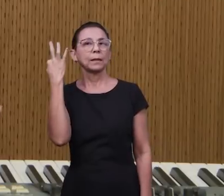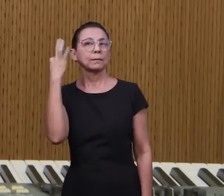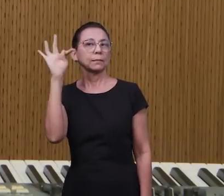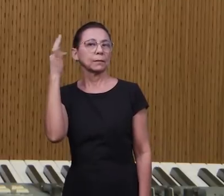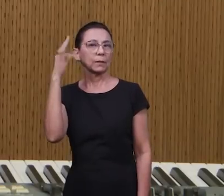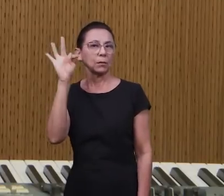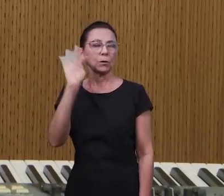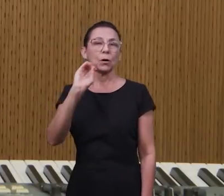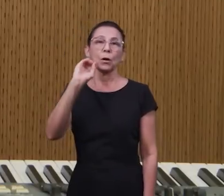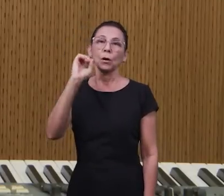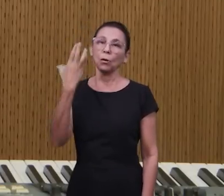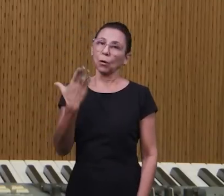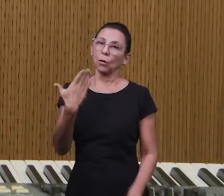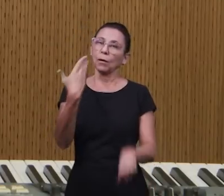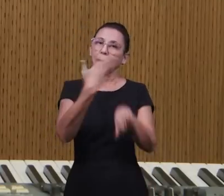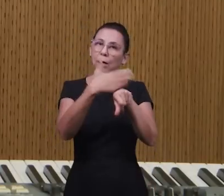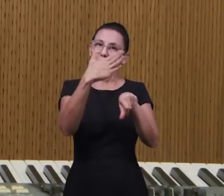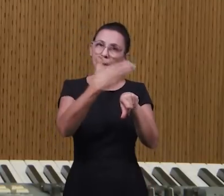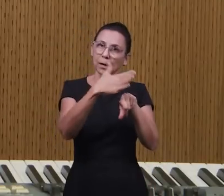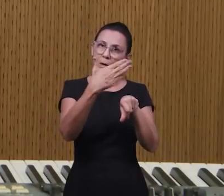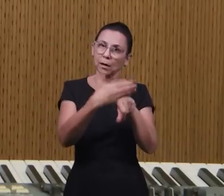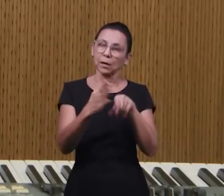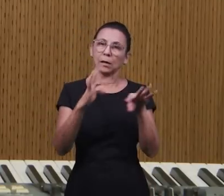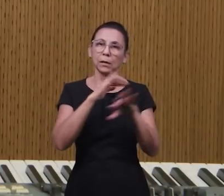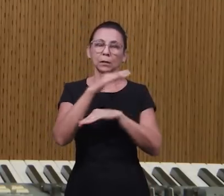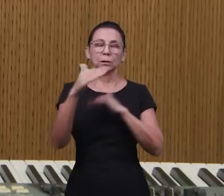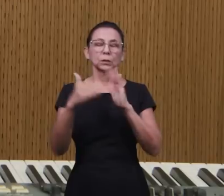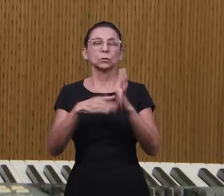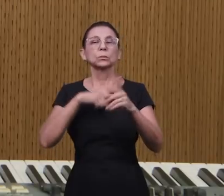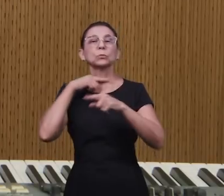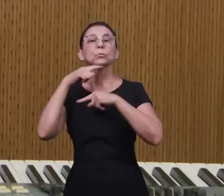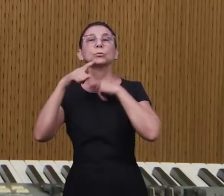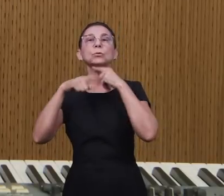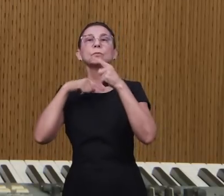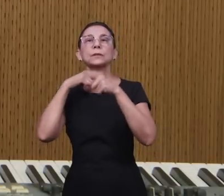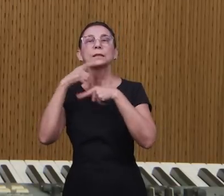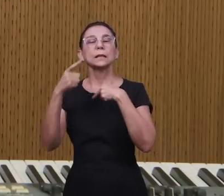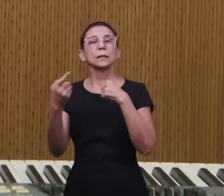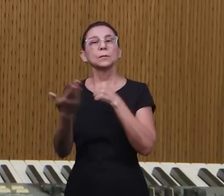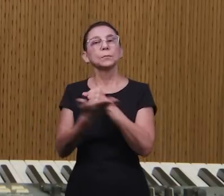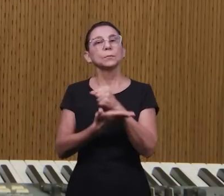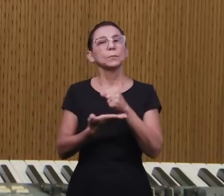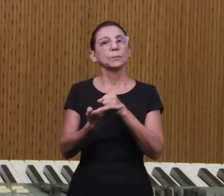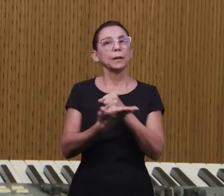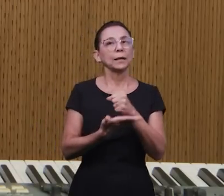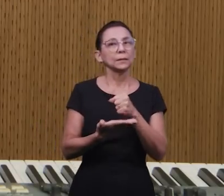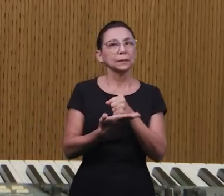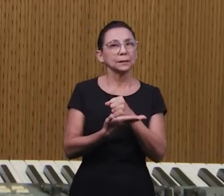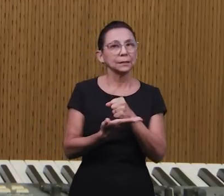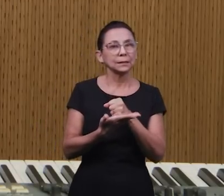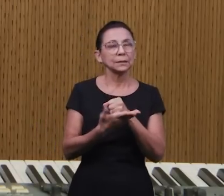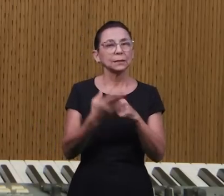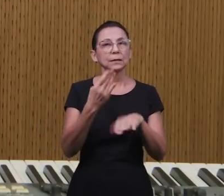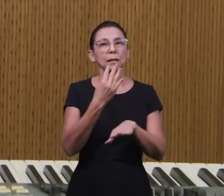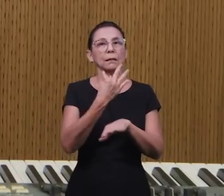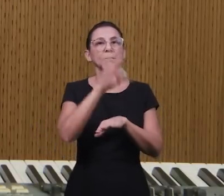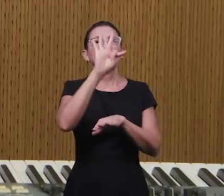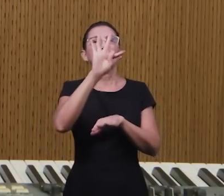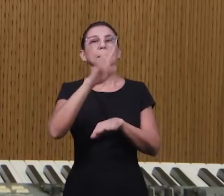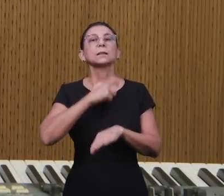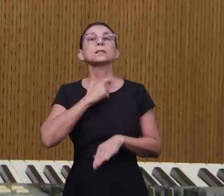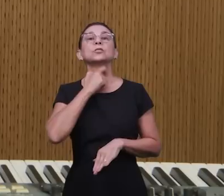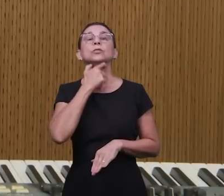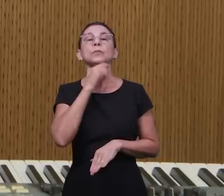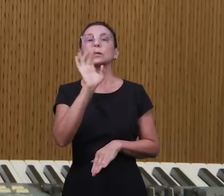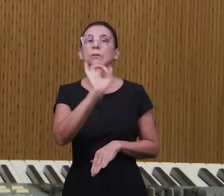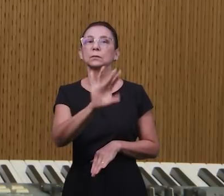aos exercícios que nós fizemos, todas essas dúvidas serão respondidas com base na técnica